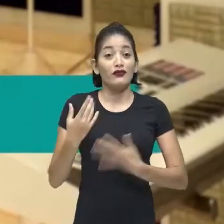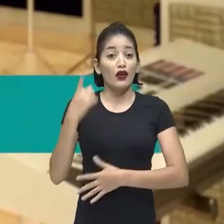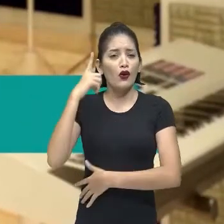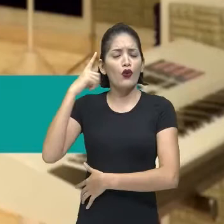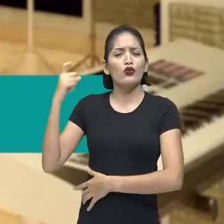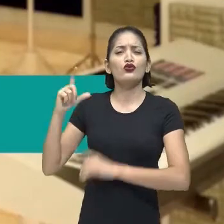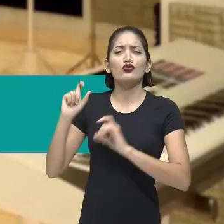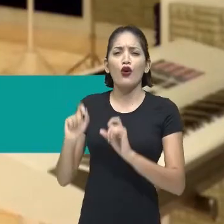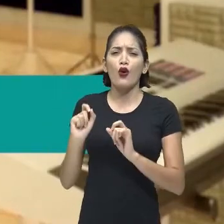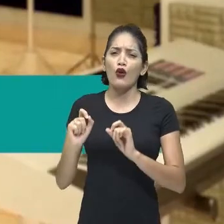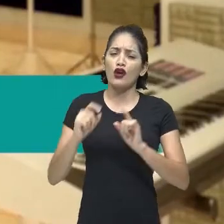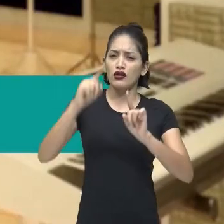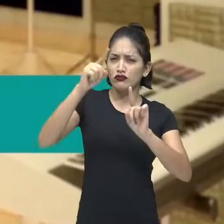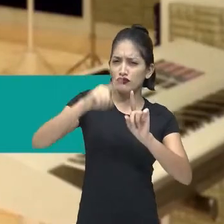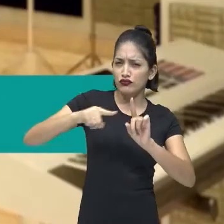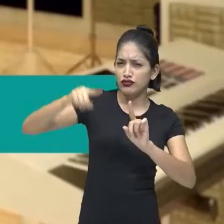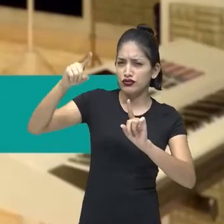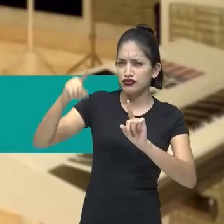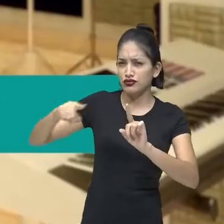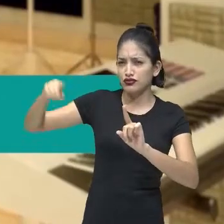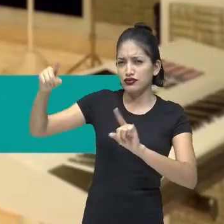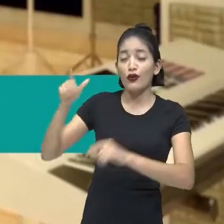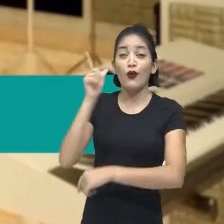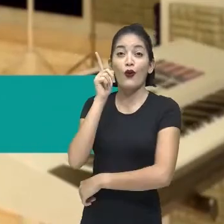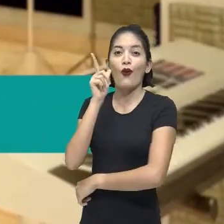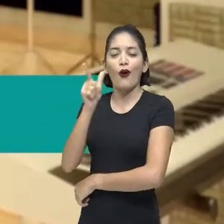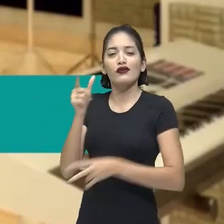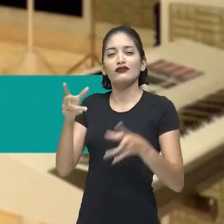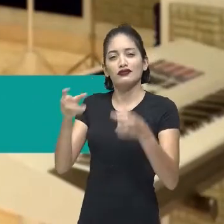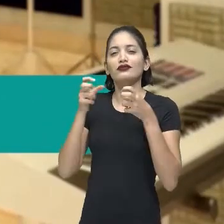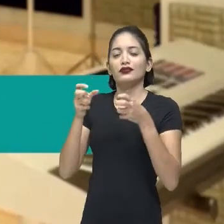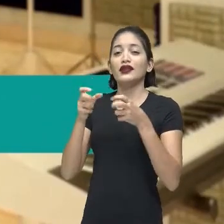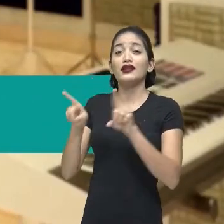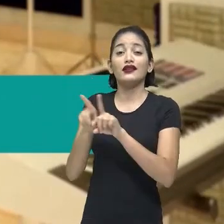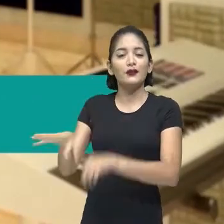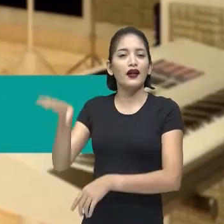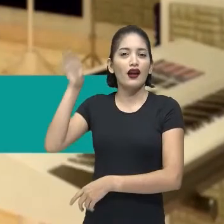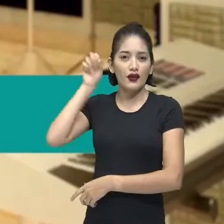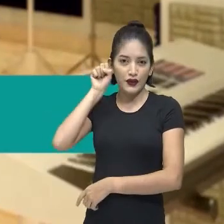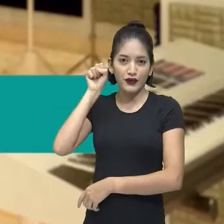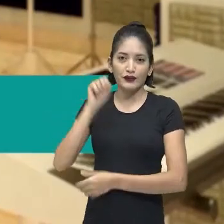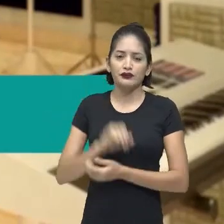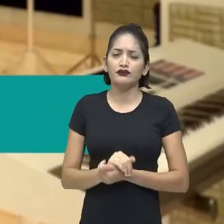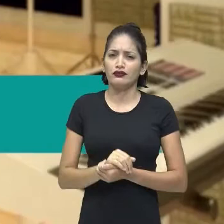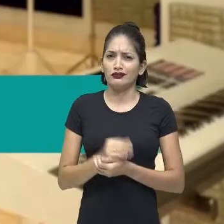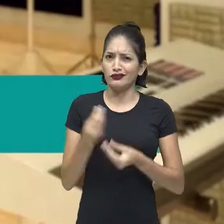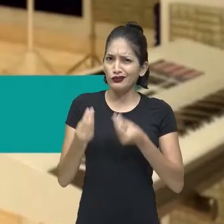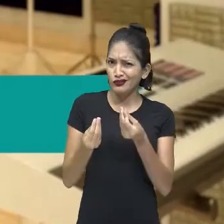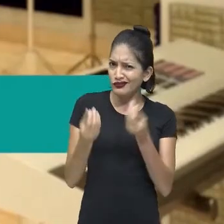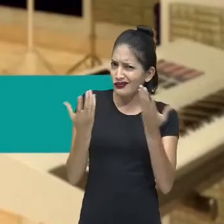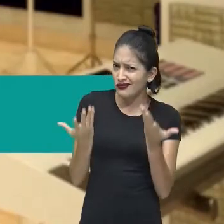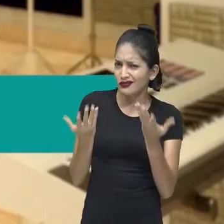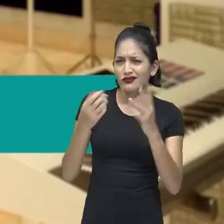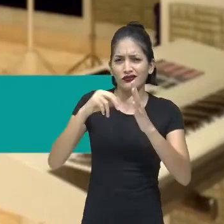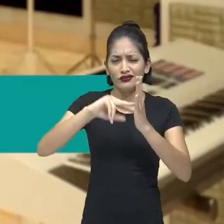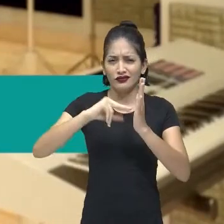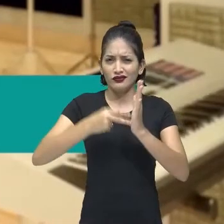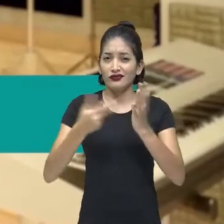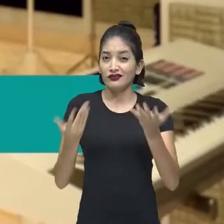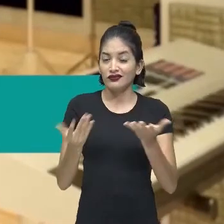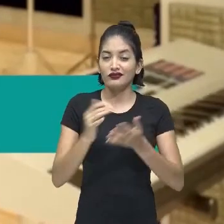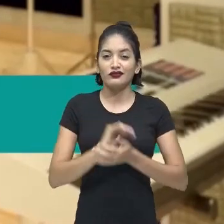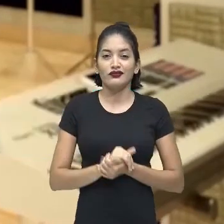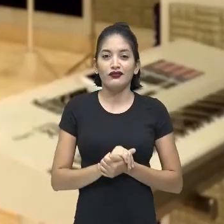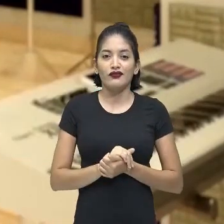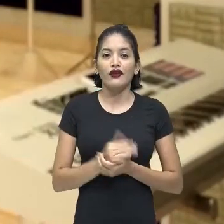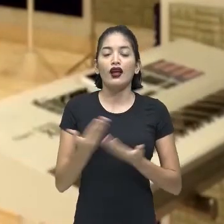é a onda mecânica em que nós conseguimos perceber, que nós conseguimos ouvir. Como assim, professora? Bem, nós temos